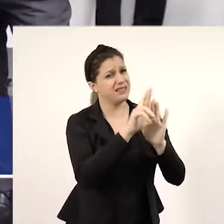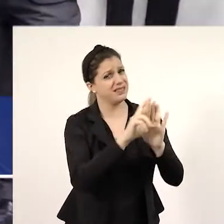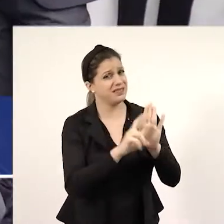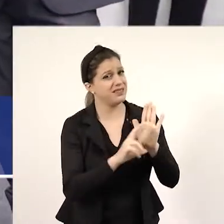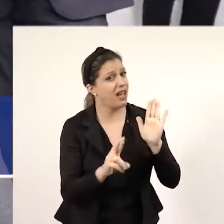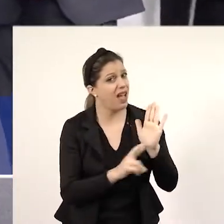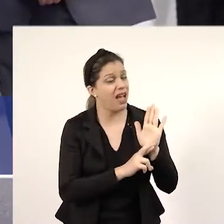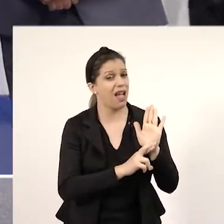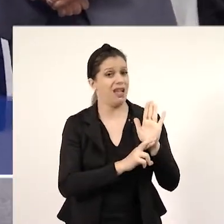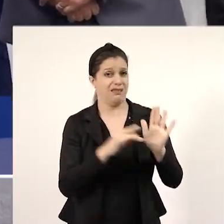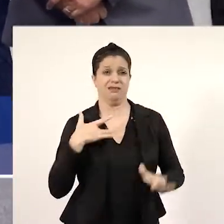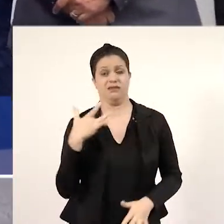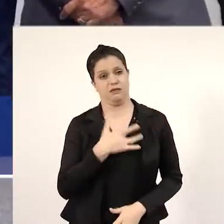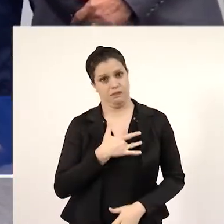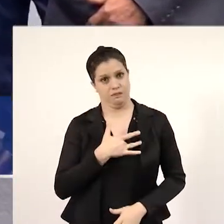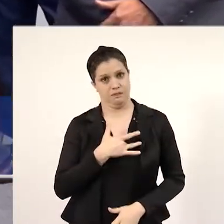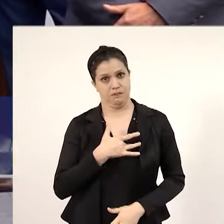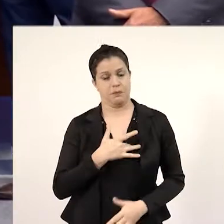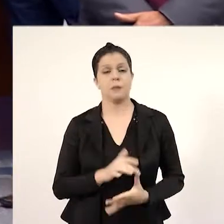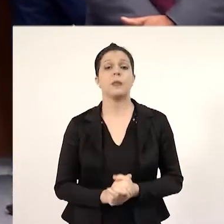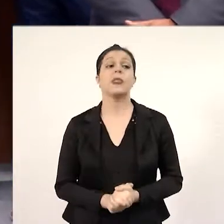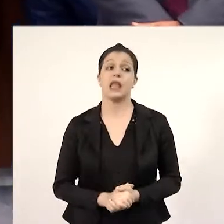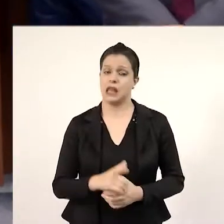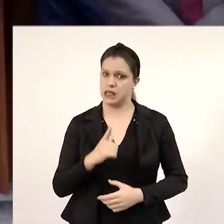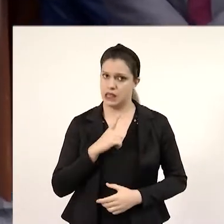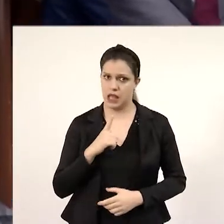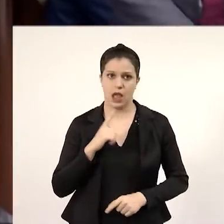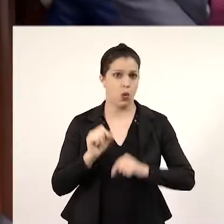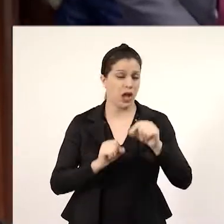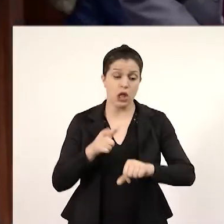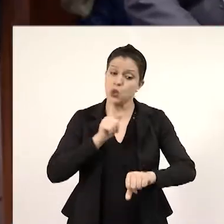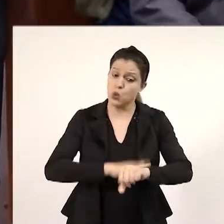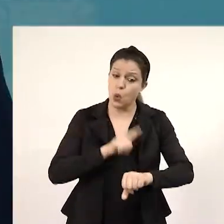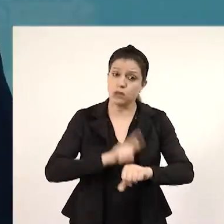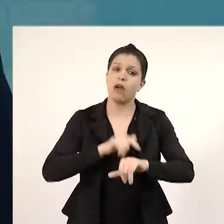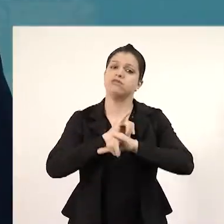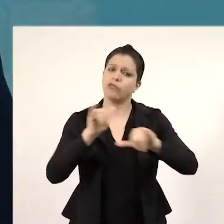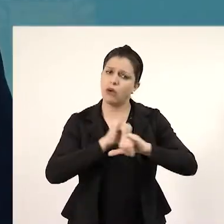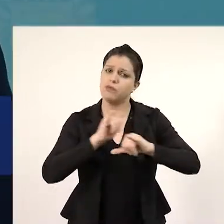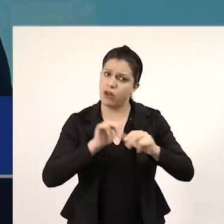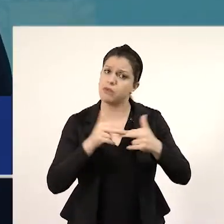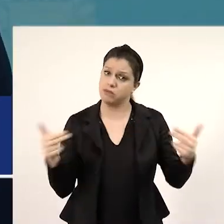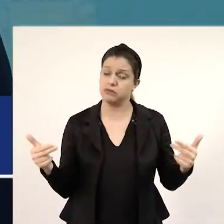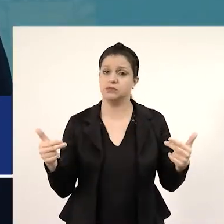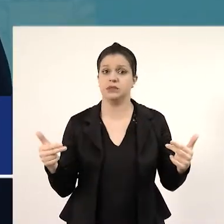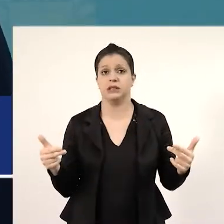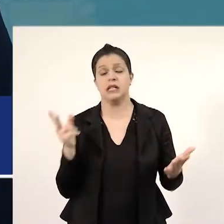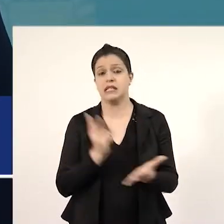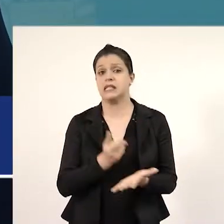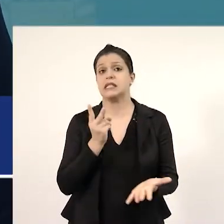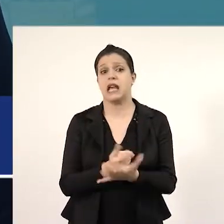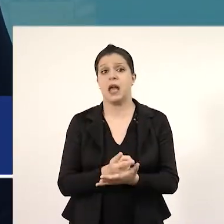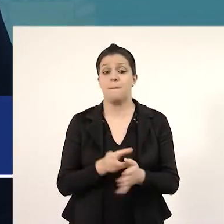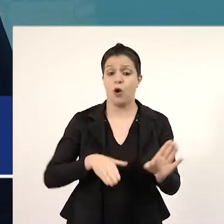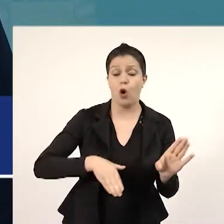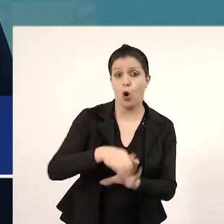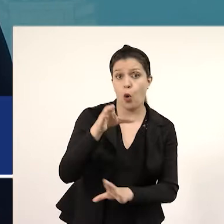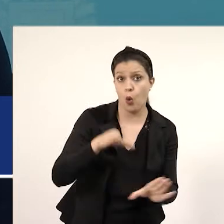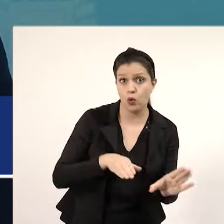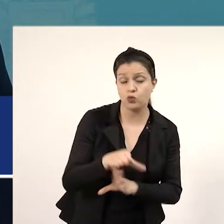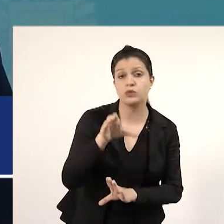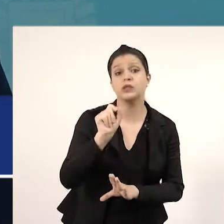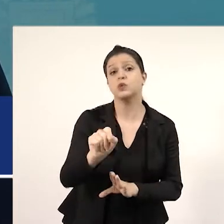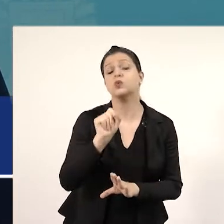alertam a população para que siga as recomendações adotadas pelas autoridades. As ações elas vêm sido tomadas minuto a minuto e